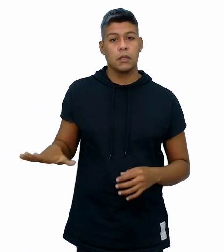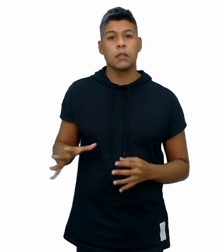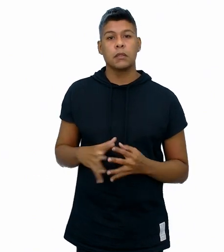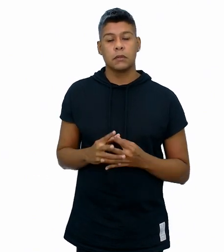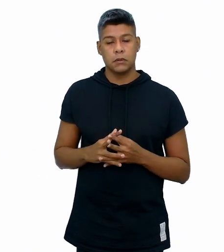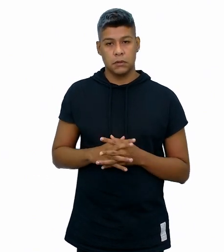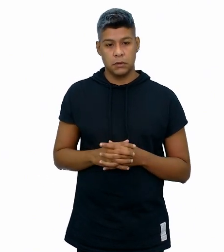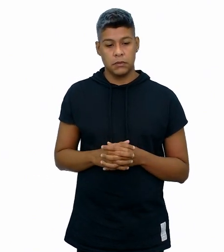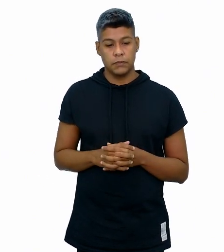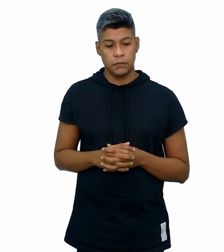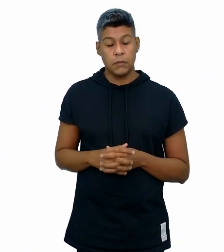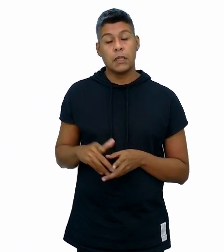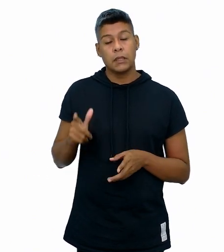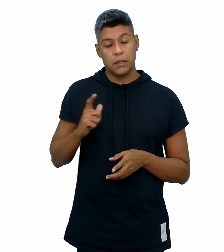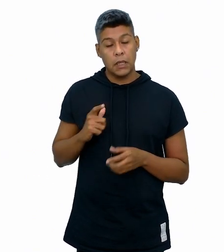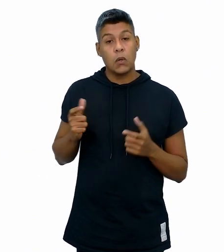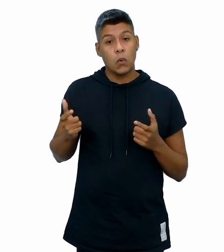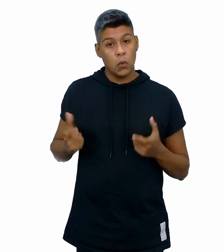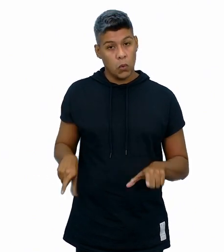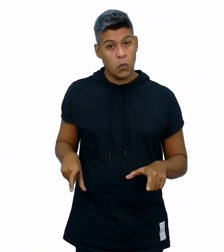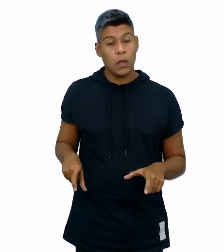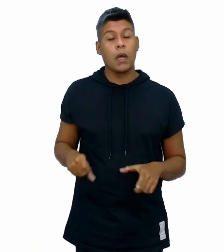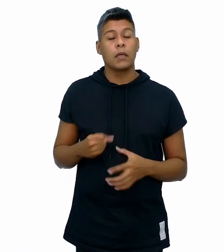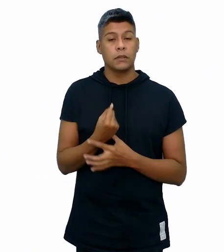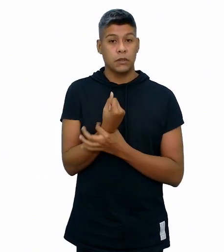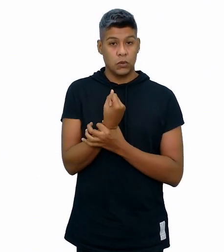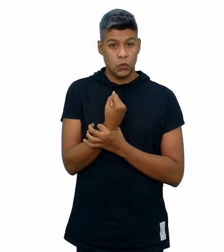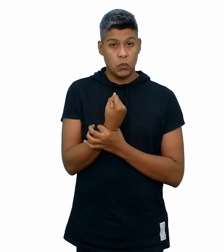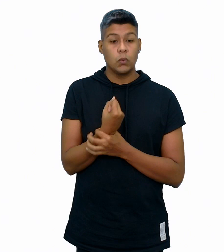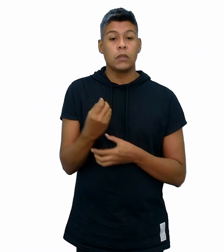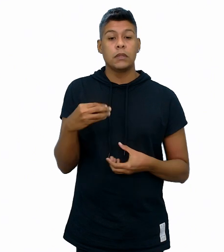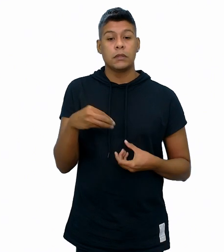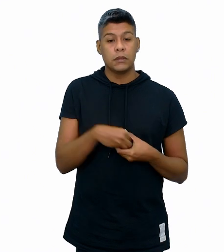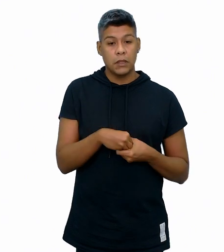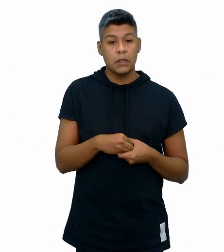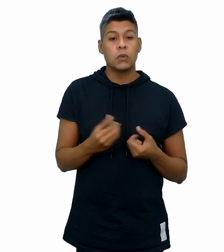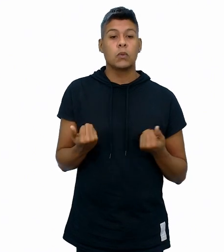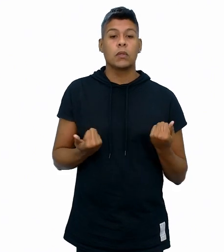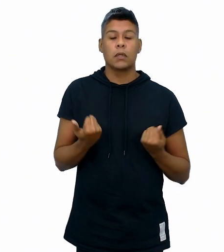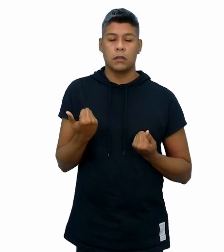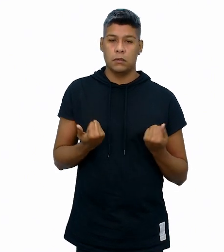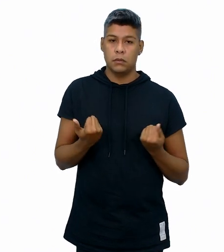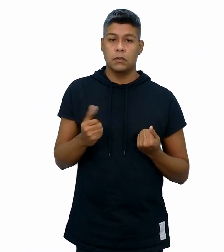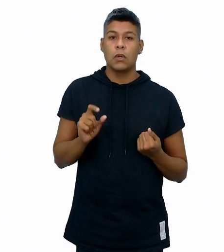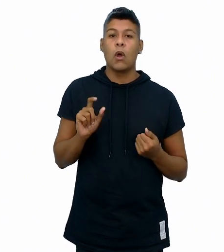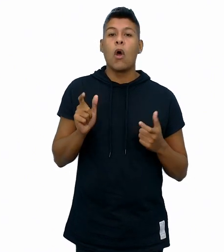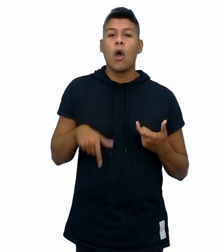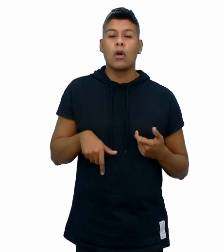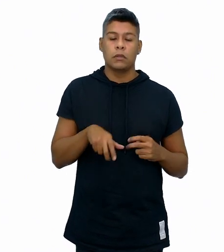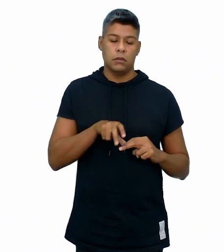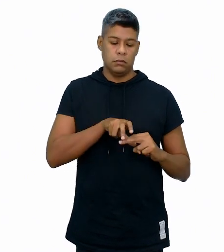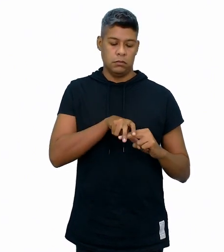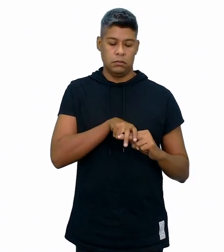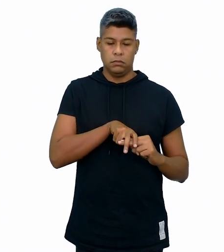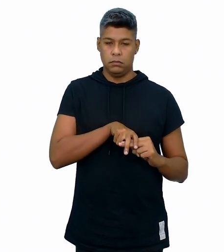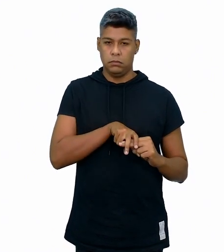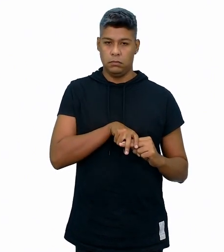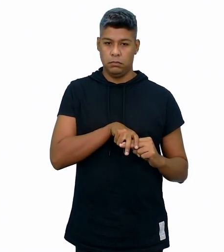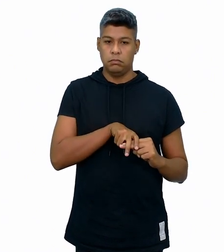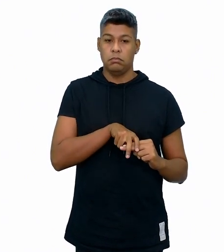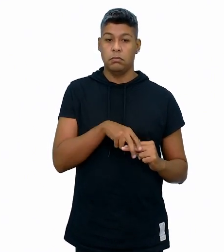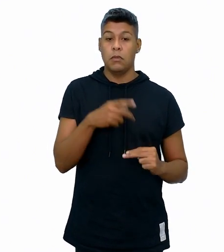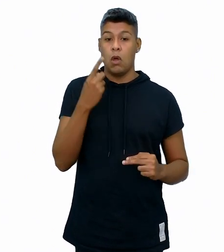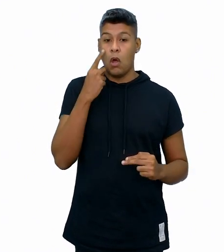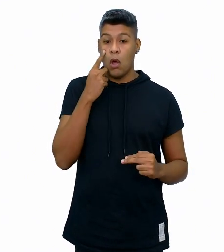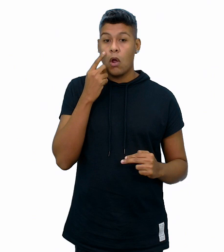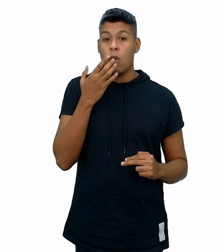Aliás, só tem um lugar seguro para as crianças dentro de um carro. a cadeirinha. Olhem a cor,